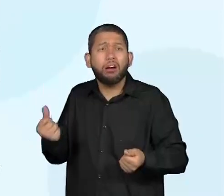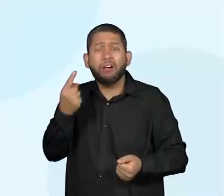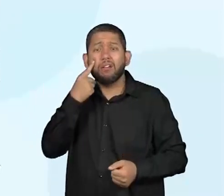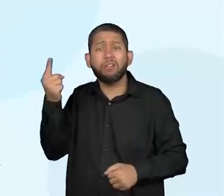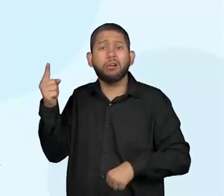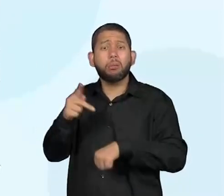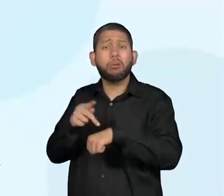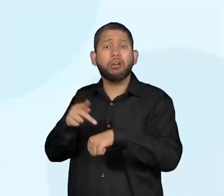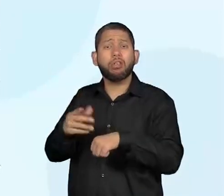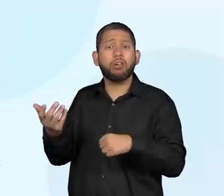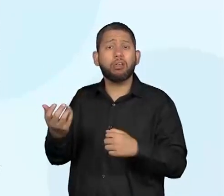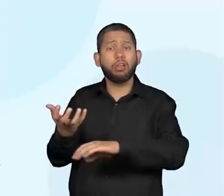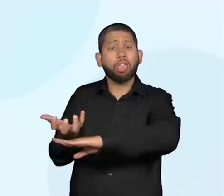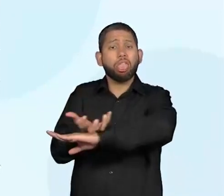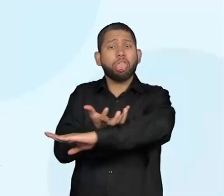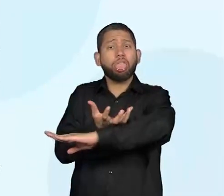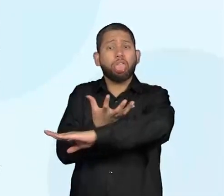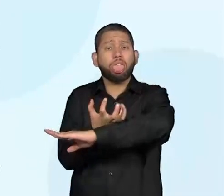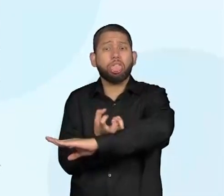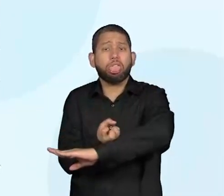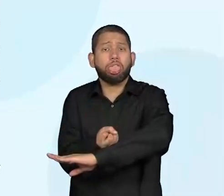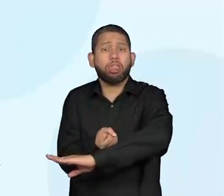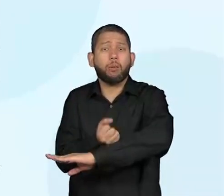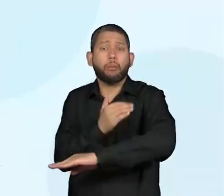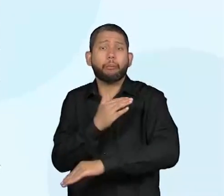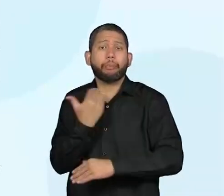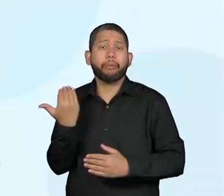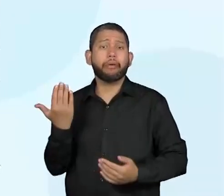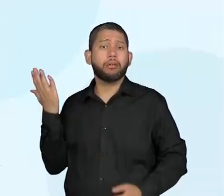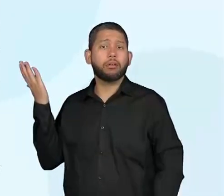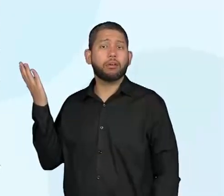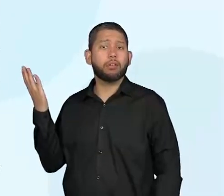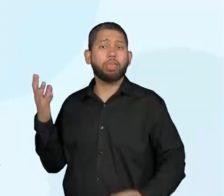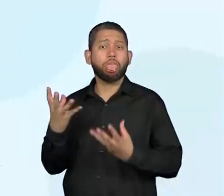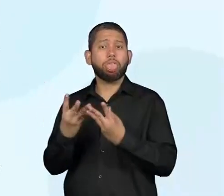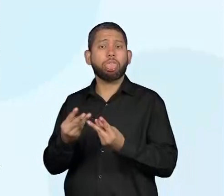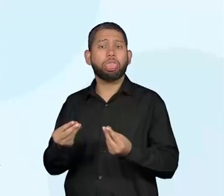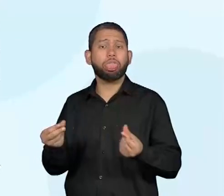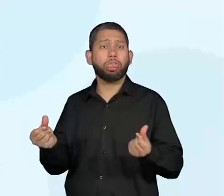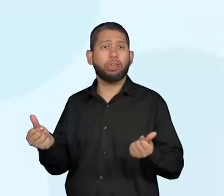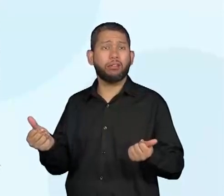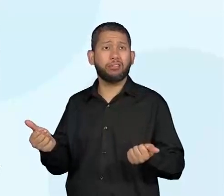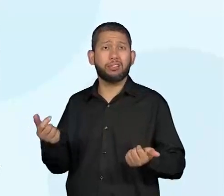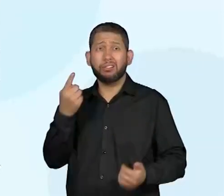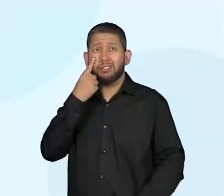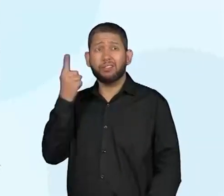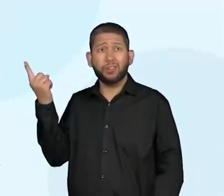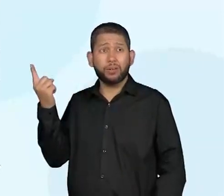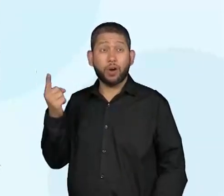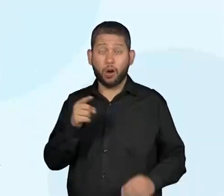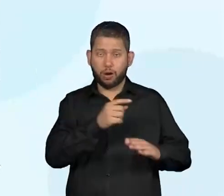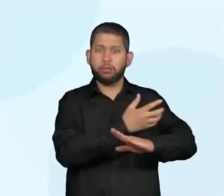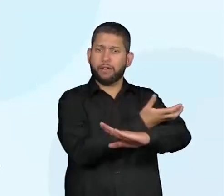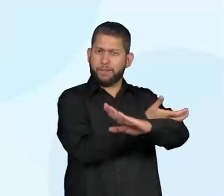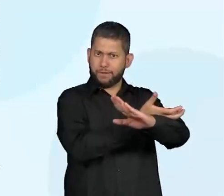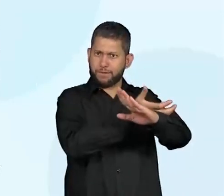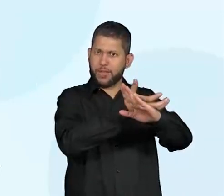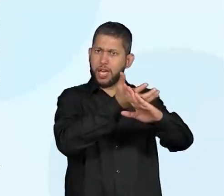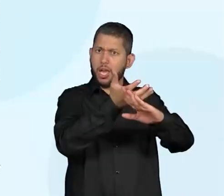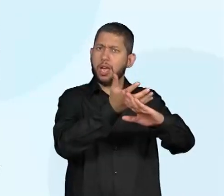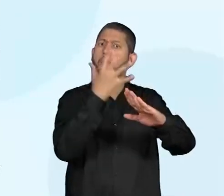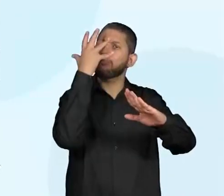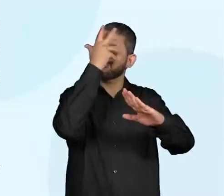mexer com o ambiente natural. Não é mais dessa forma. Olha, a gente pode ver que um lugar que não foi mexido tem